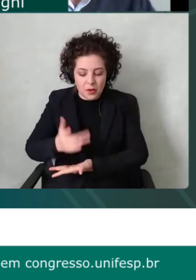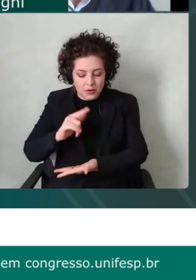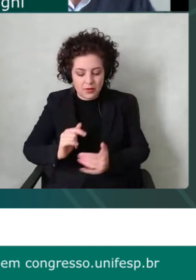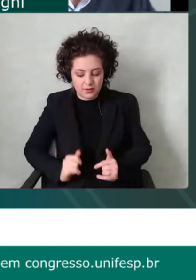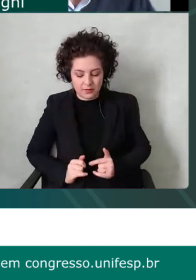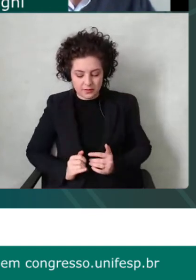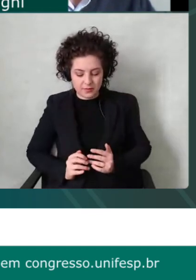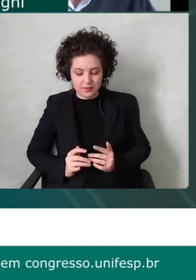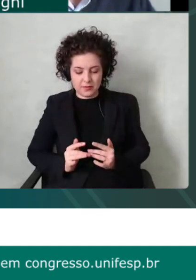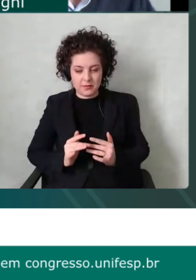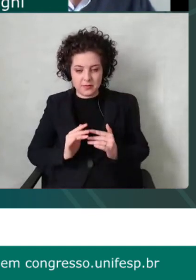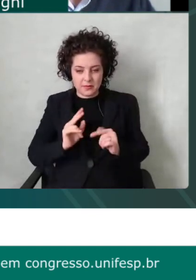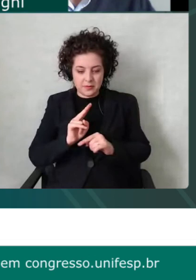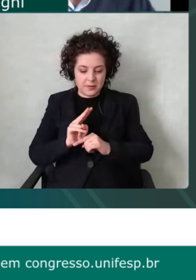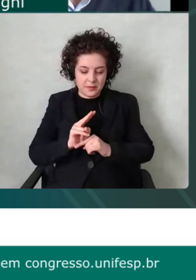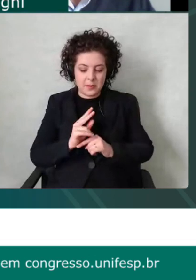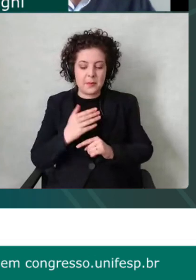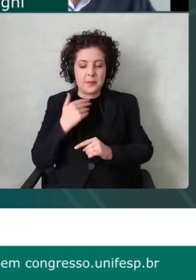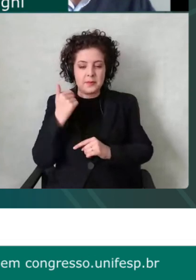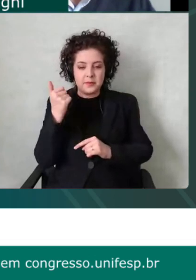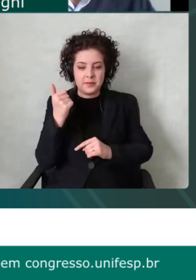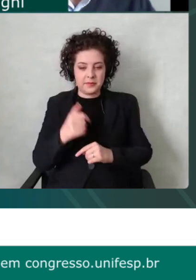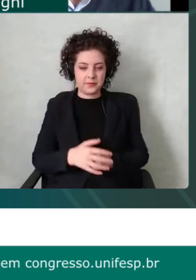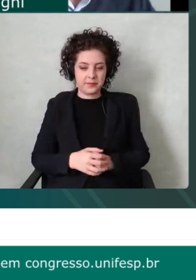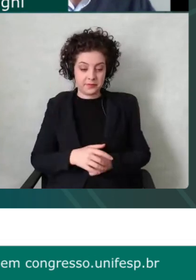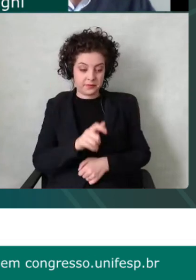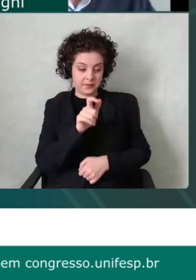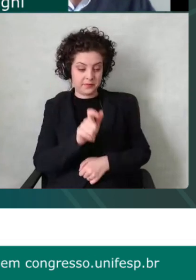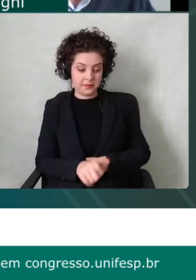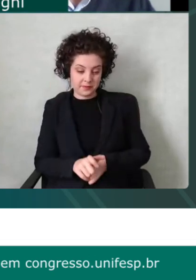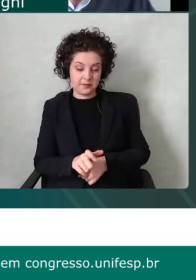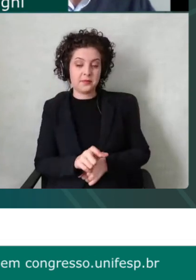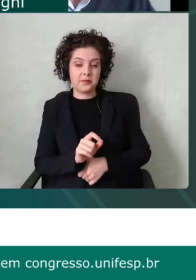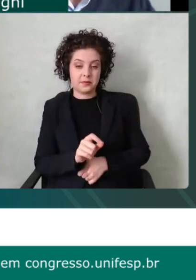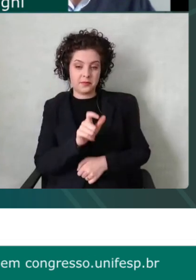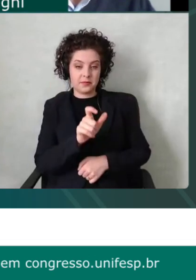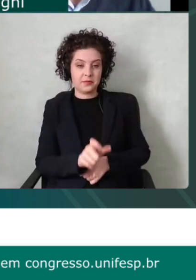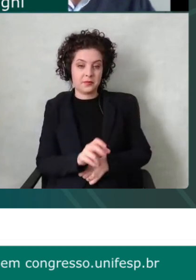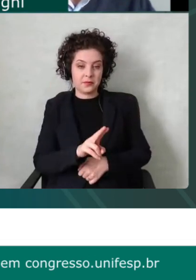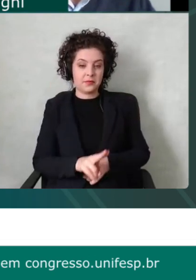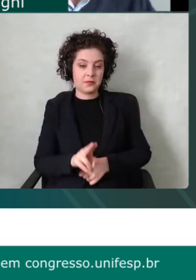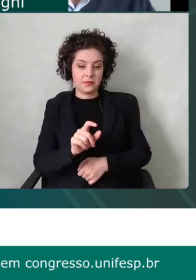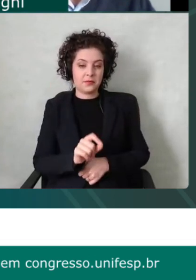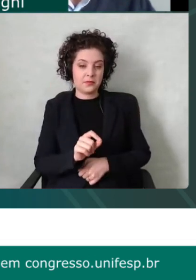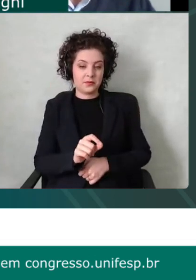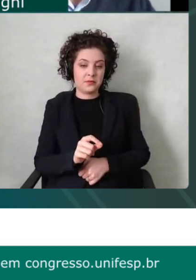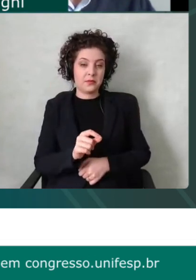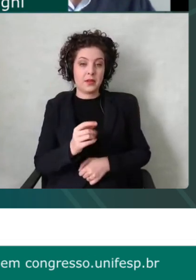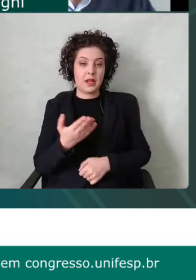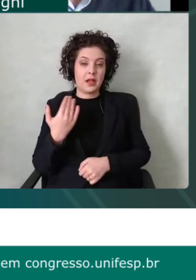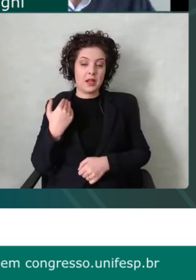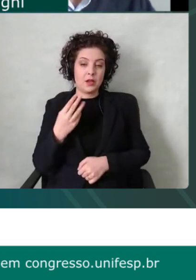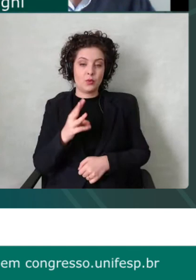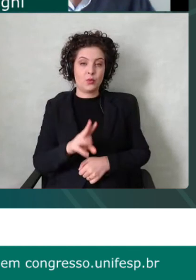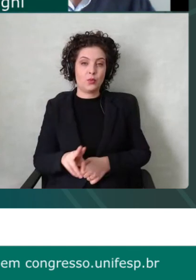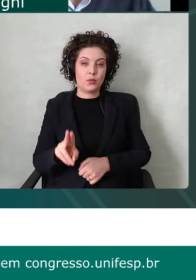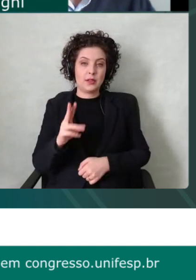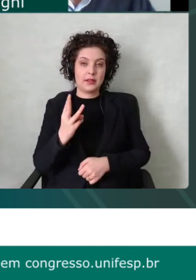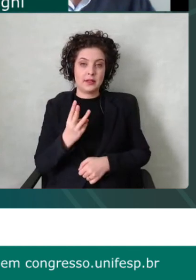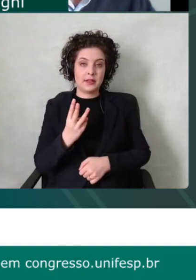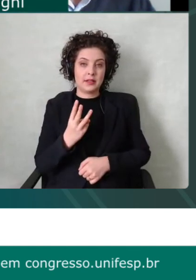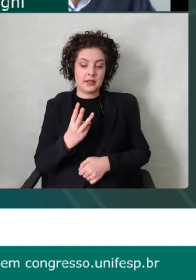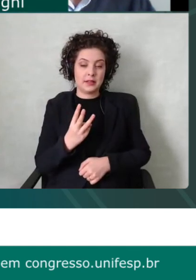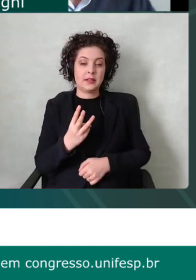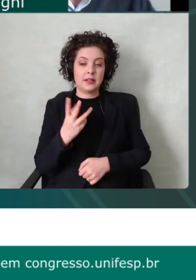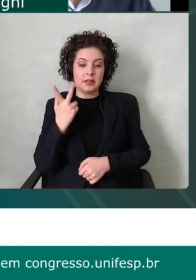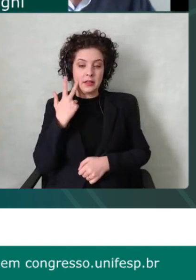vigiar. Nesse paciente, a gente basicamente usou um esquema, ele usava 3 medicamentos, estava bem, coquetel natural, e a